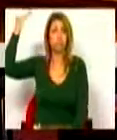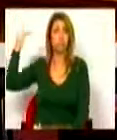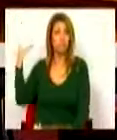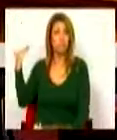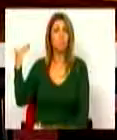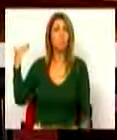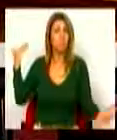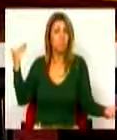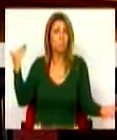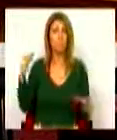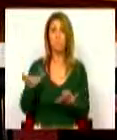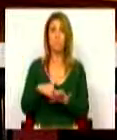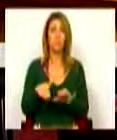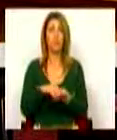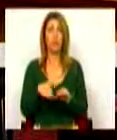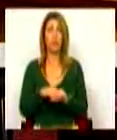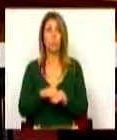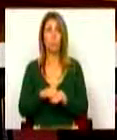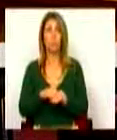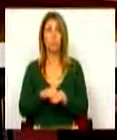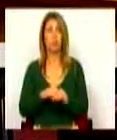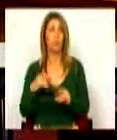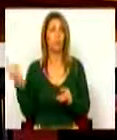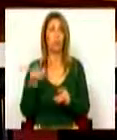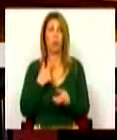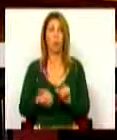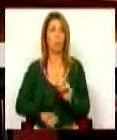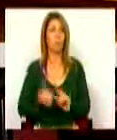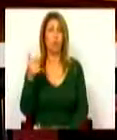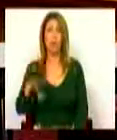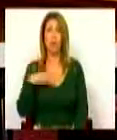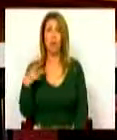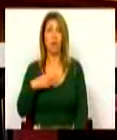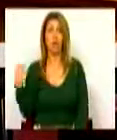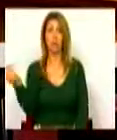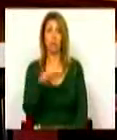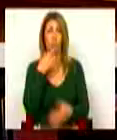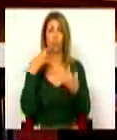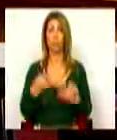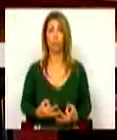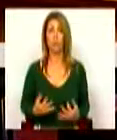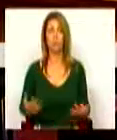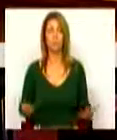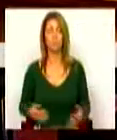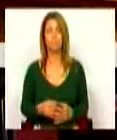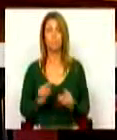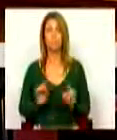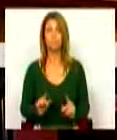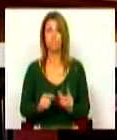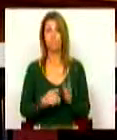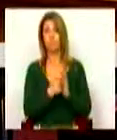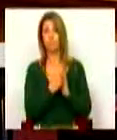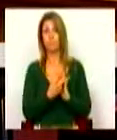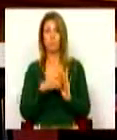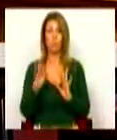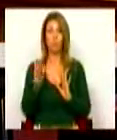como fazendo parte do nosso melhor património comum. Para todas estas